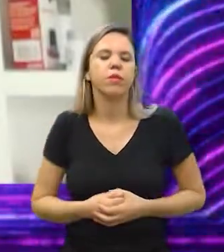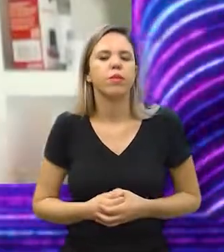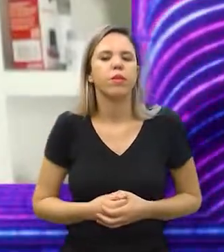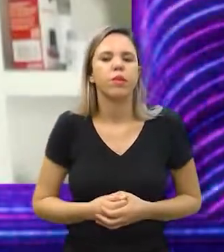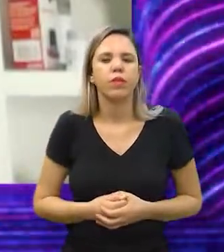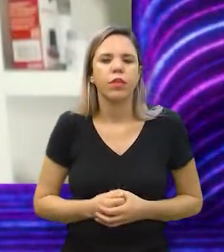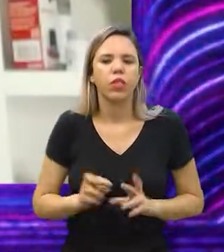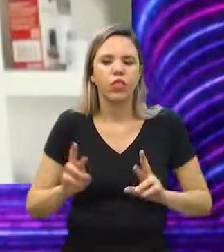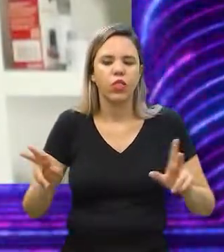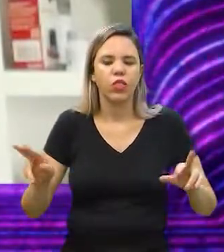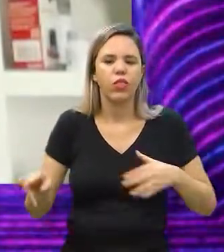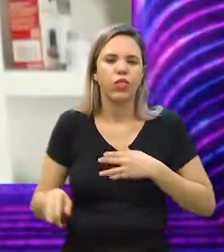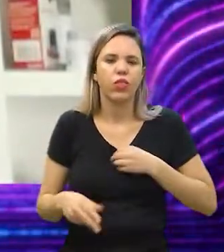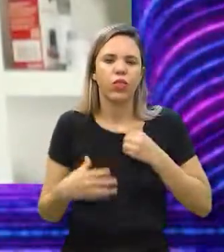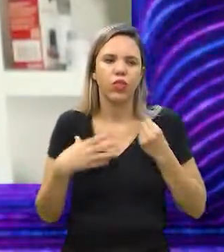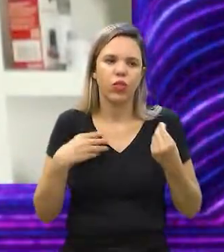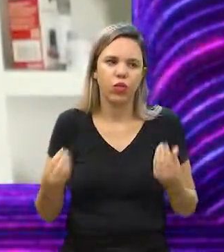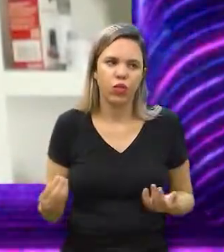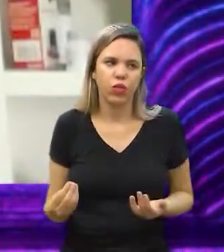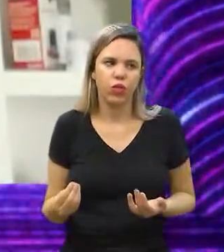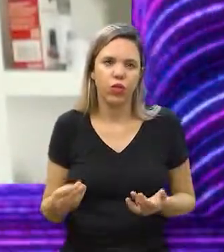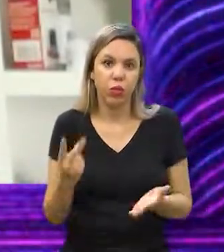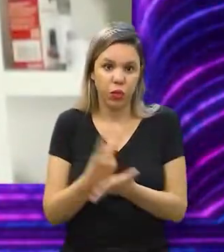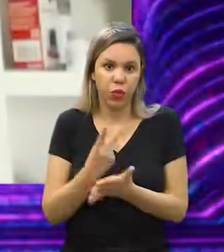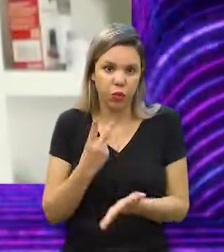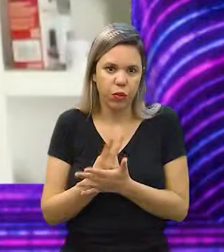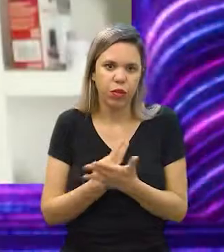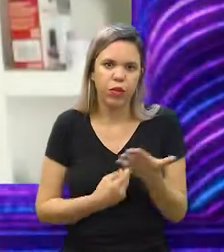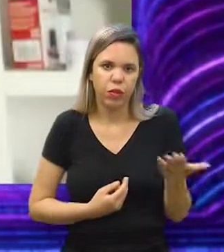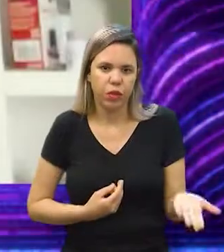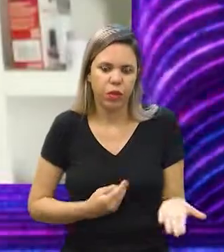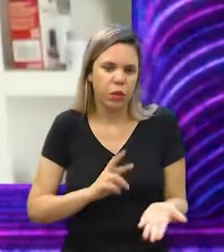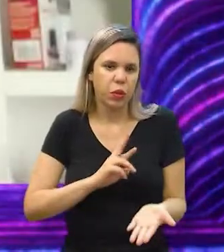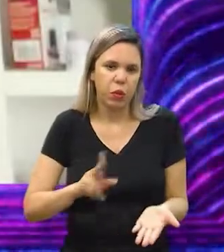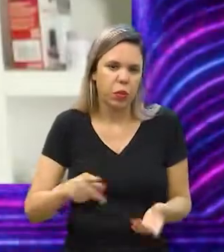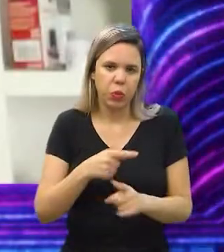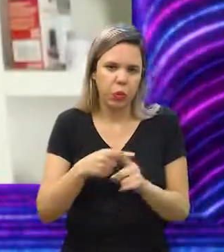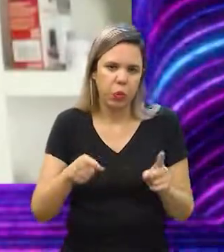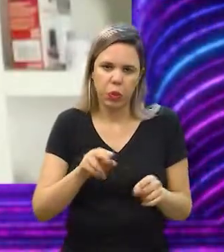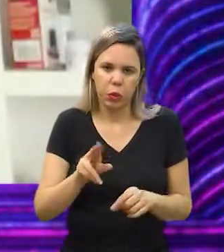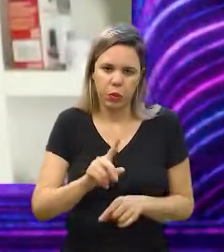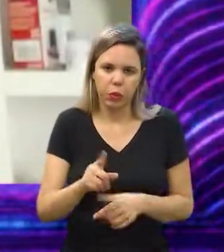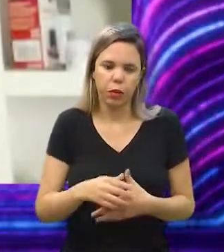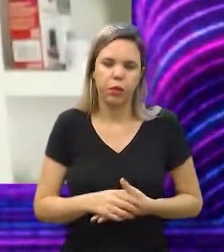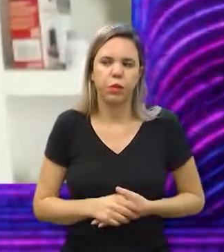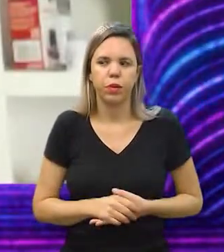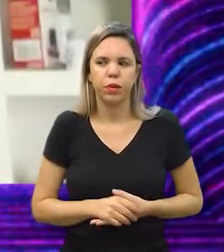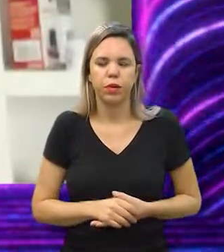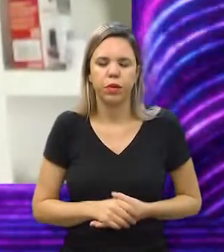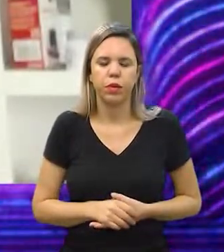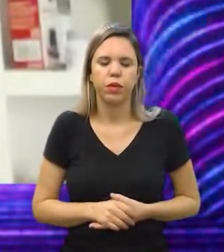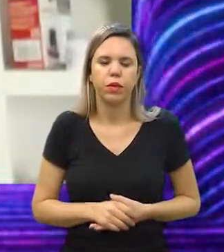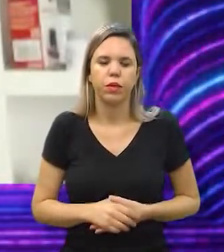Você vê que tem algumas diferenças, né, que meus filhos são meus filhos mesmo, eles não são meios irmãos, né?